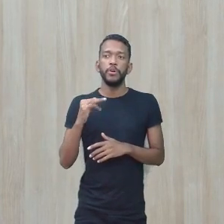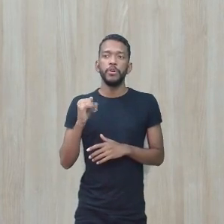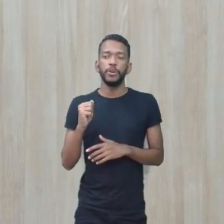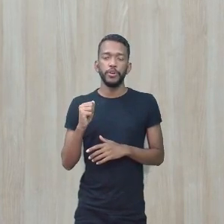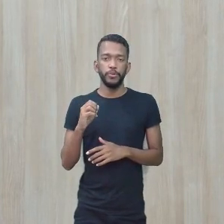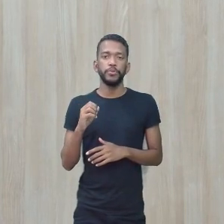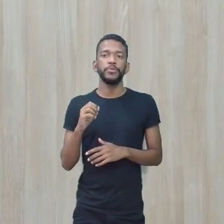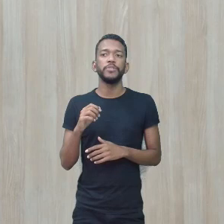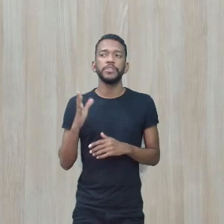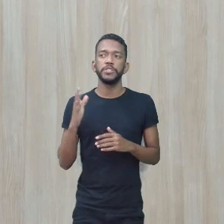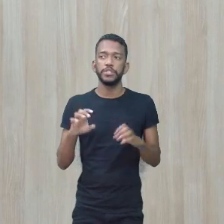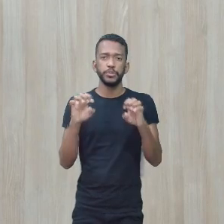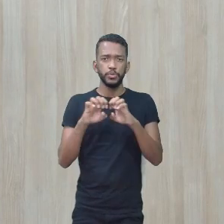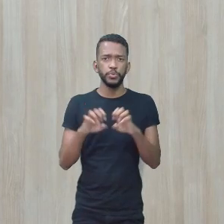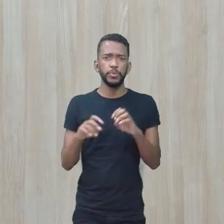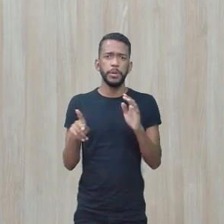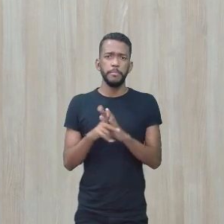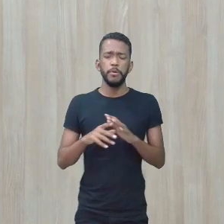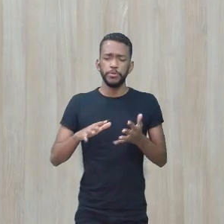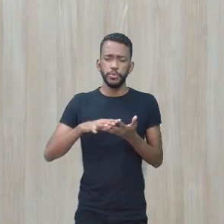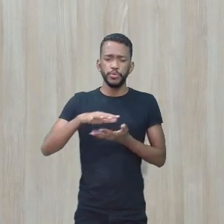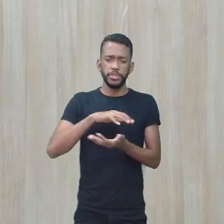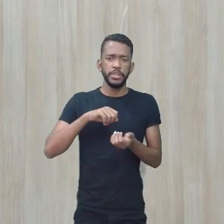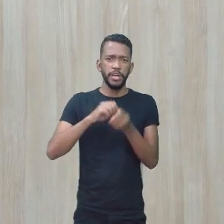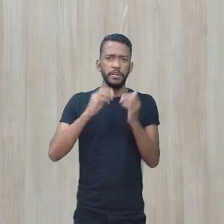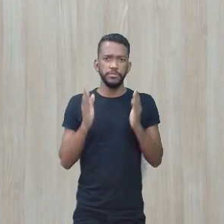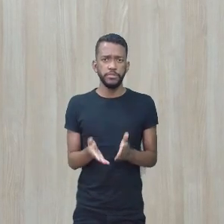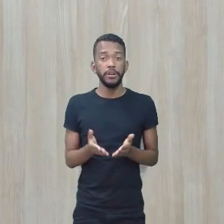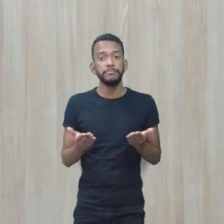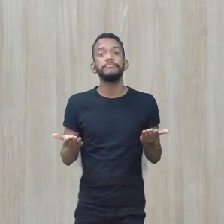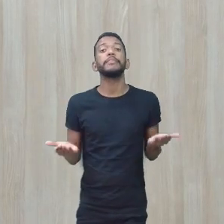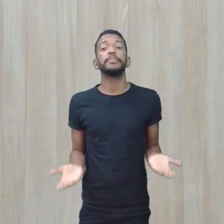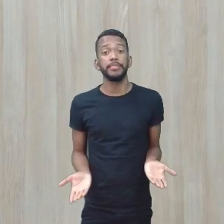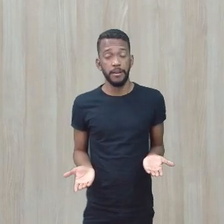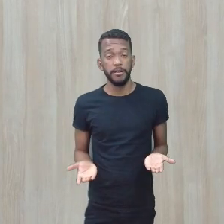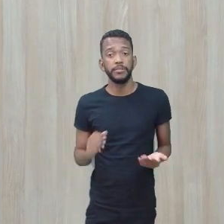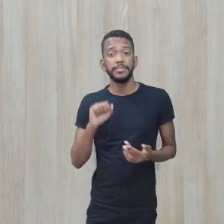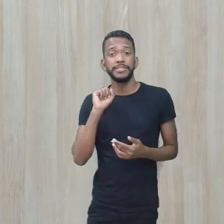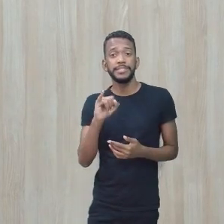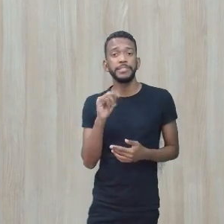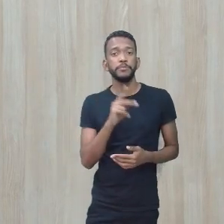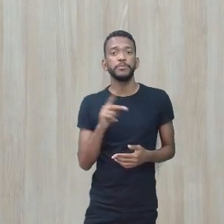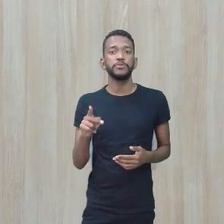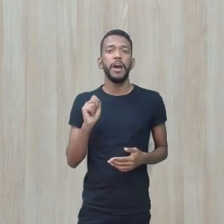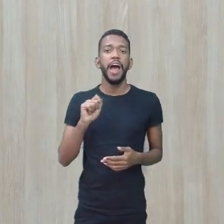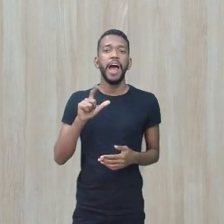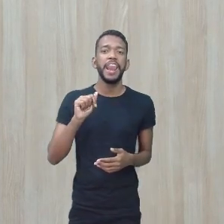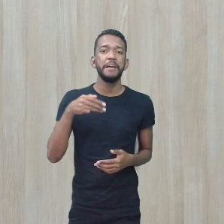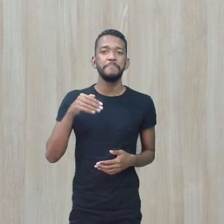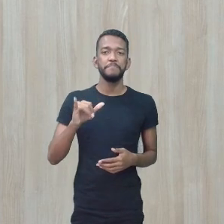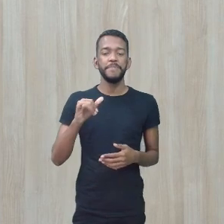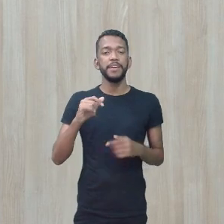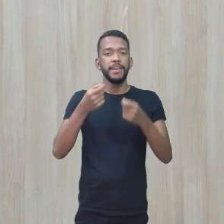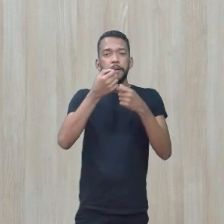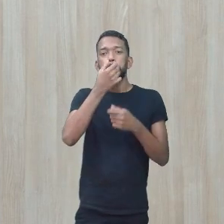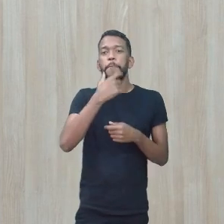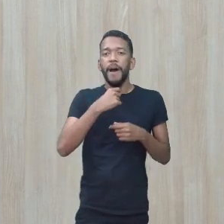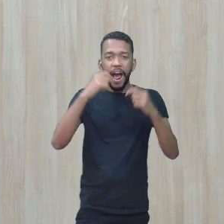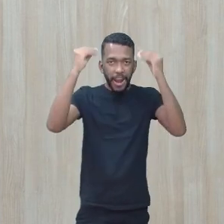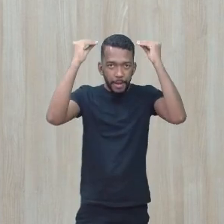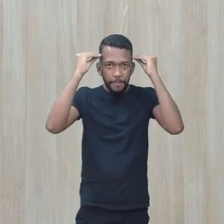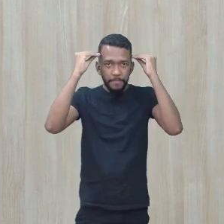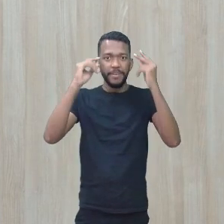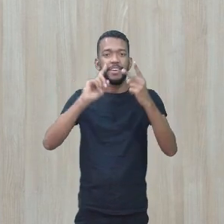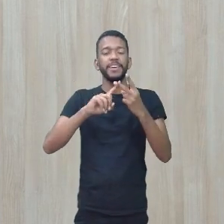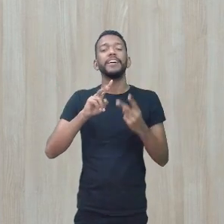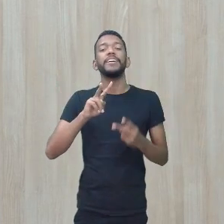Olimpíadas de Tóquio, ela é extremamente sustentável. Então, se o professor Alami e a professora Vanessa de